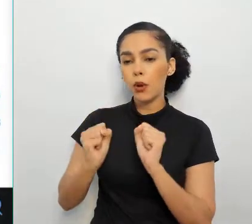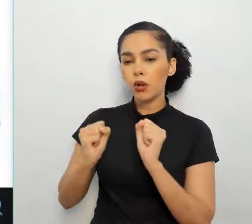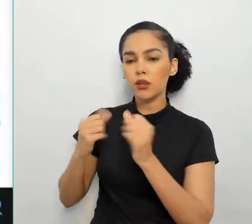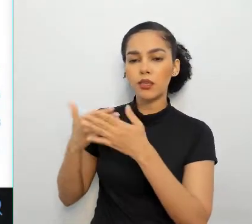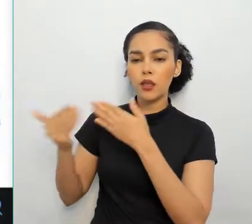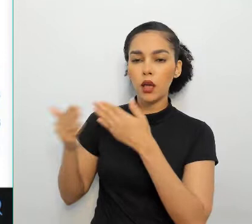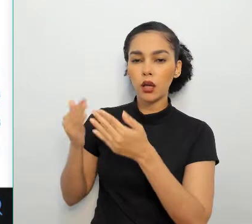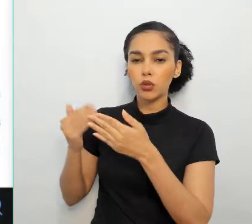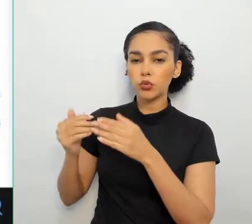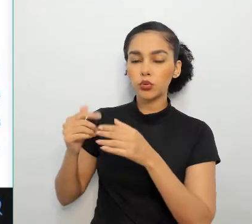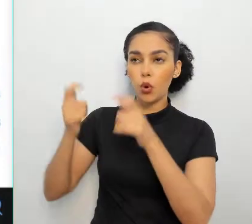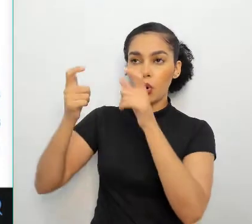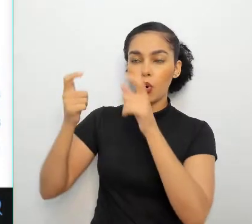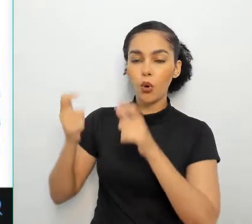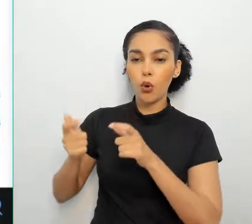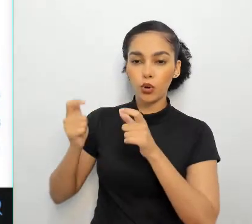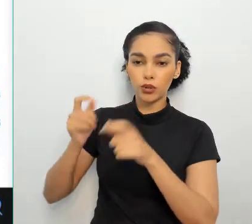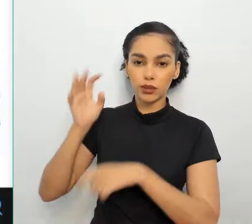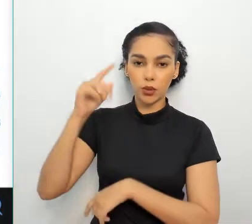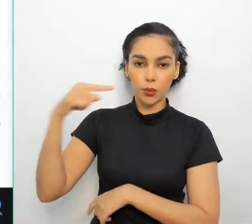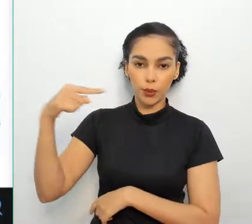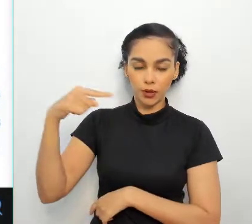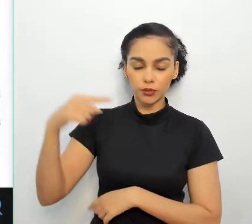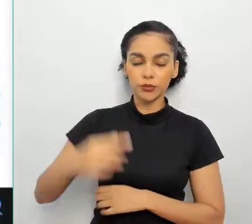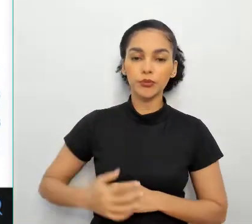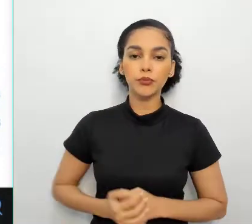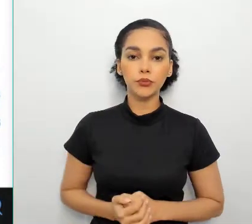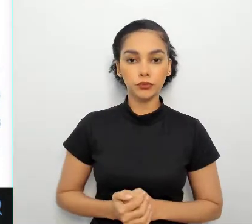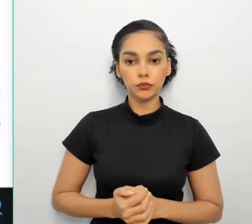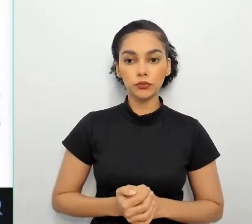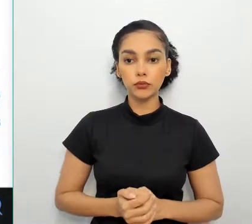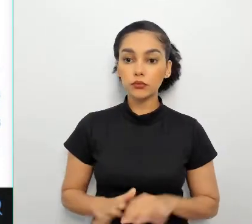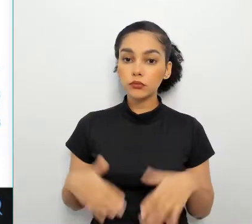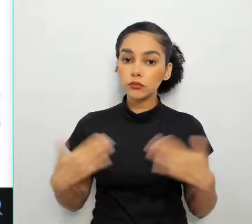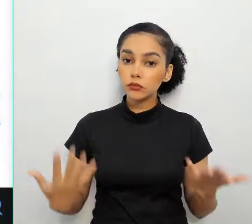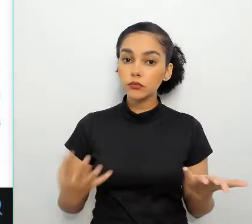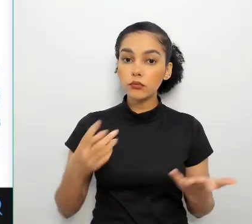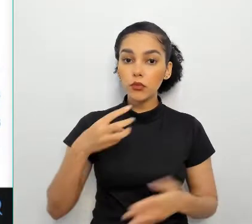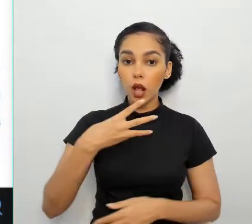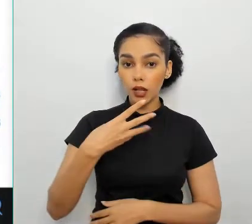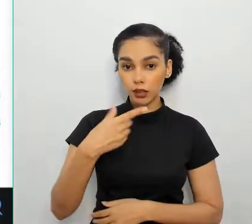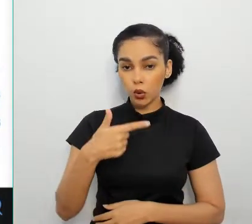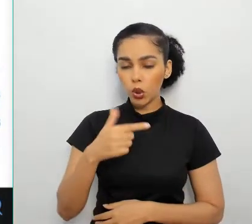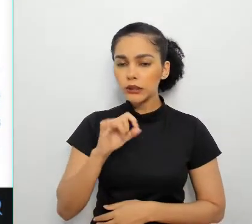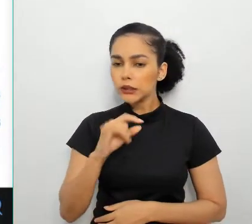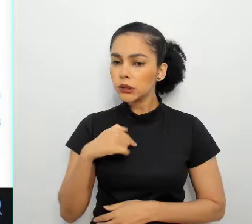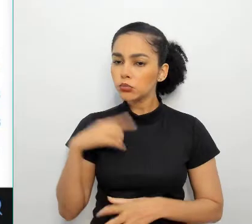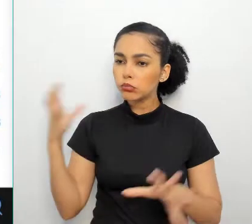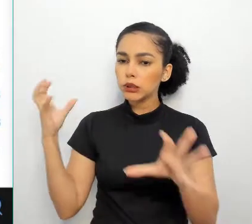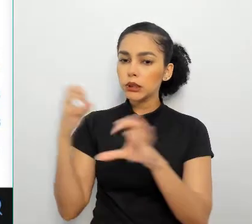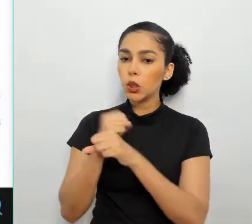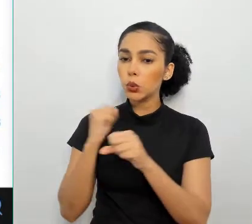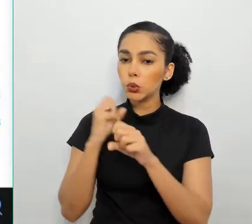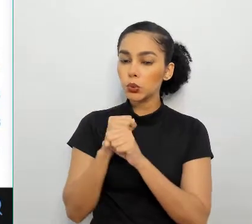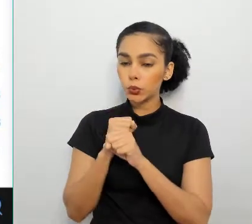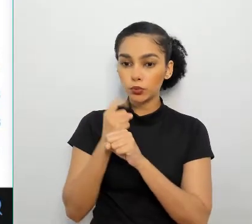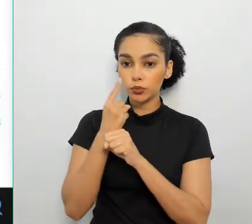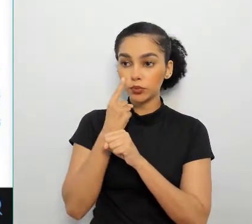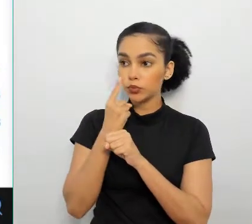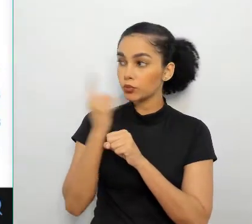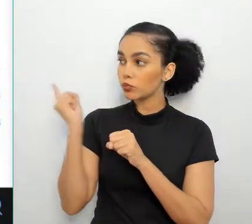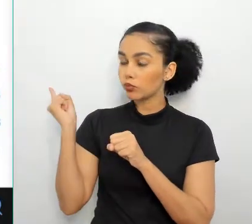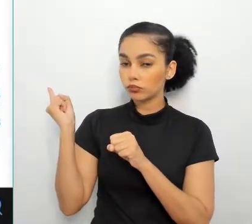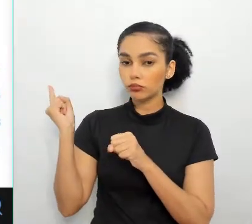para o denominador. Isso não tem importância aqui para a gente. Pois bem, o 32, se você fizer a continha, vou deixar ele